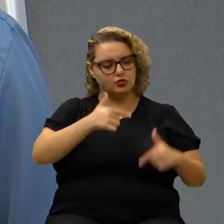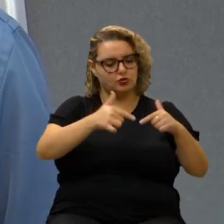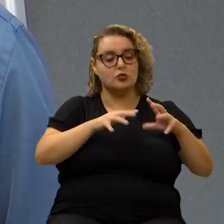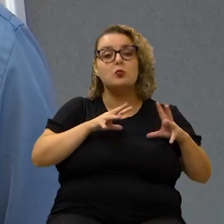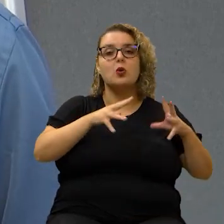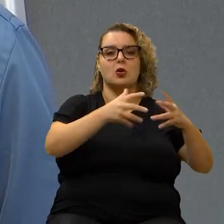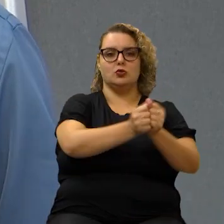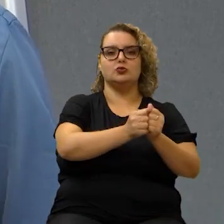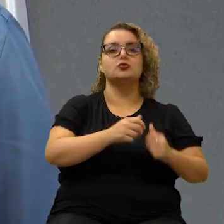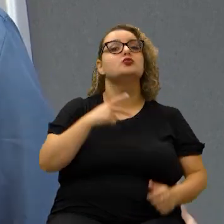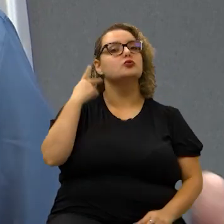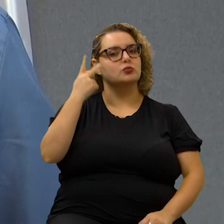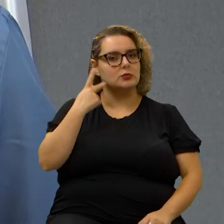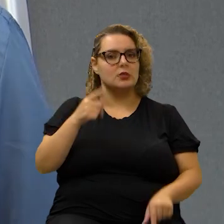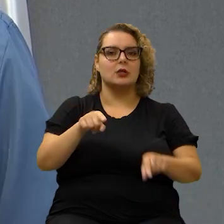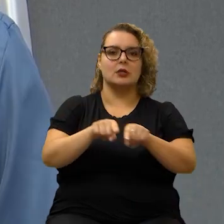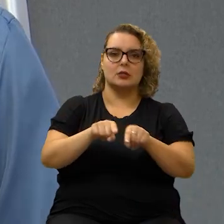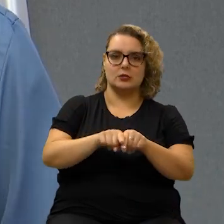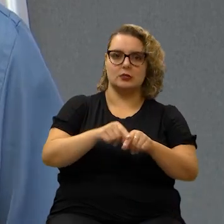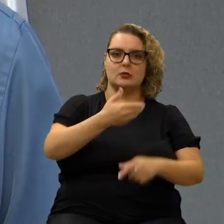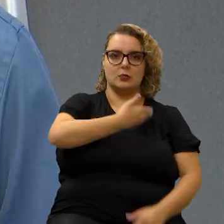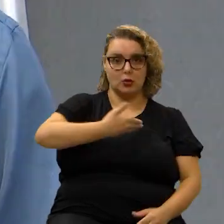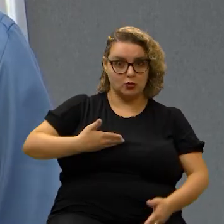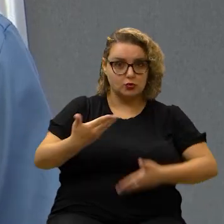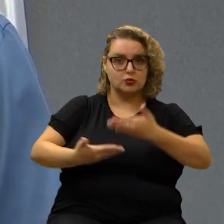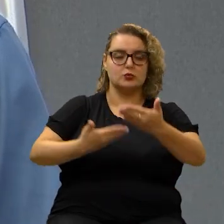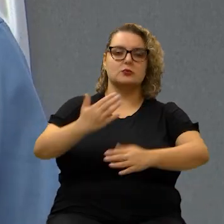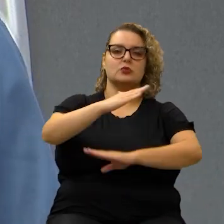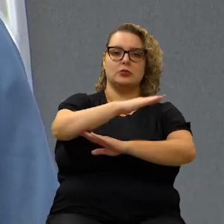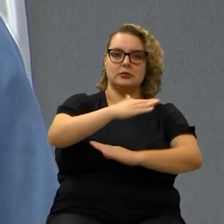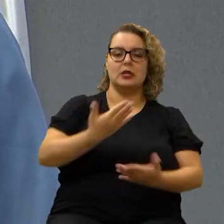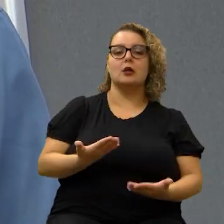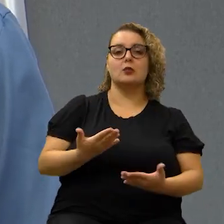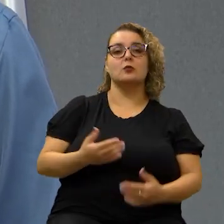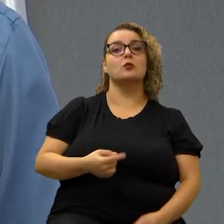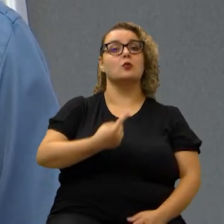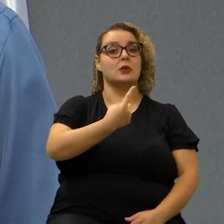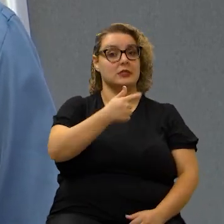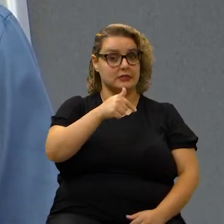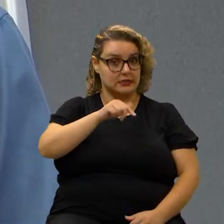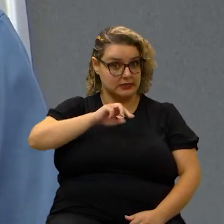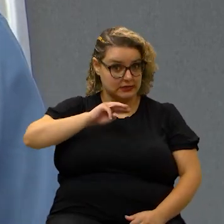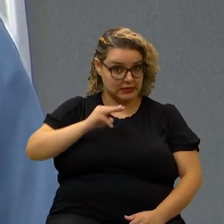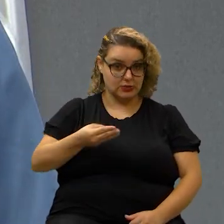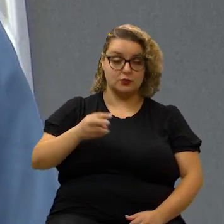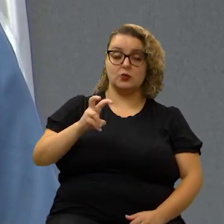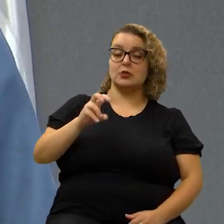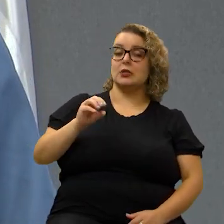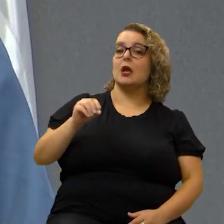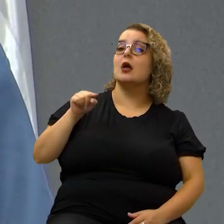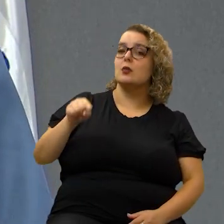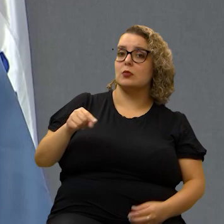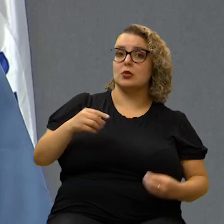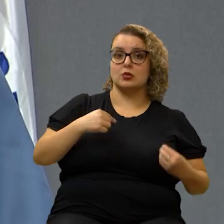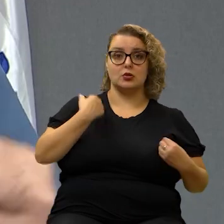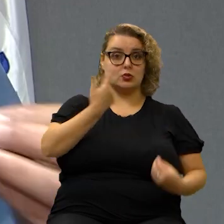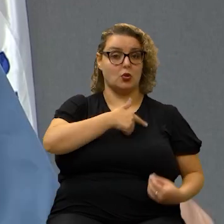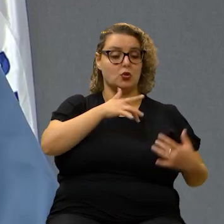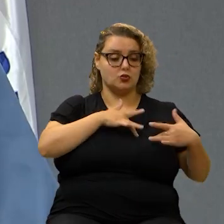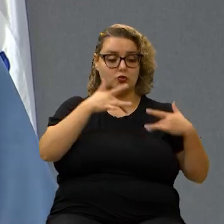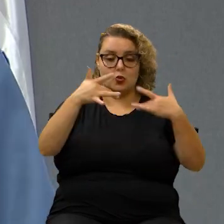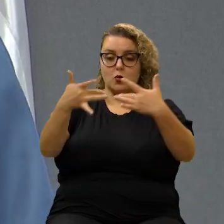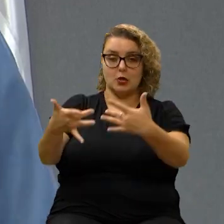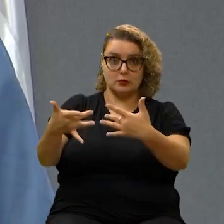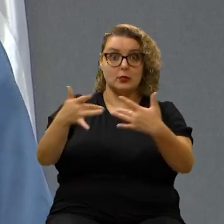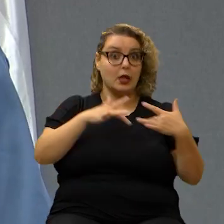de um trabalho coletivo dos vereadores e também dos servidores da casa com esses 17,5 milhões meio que nós estamos doando